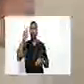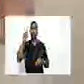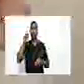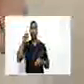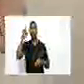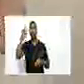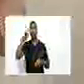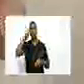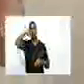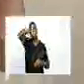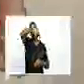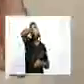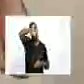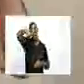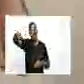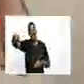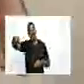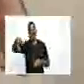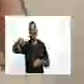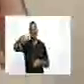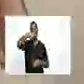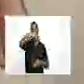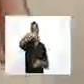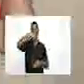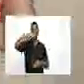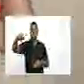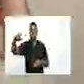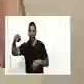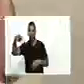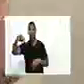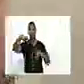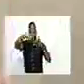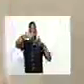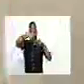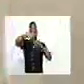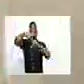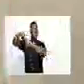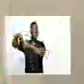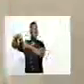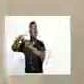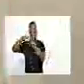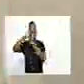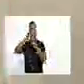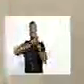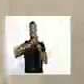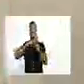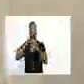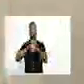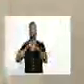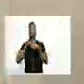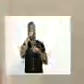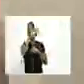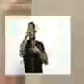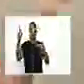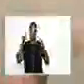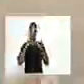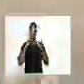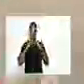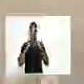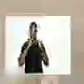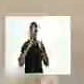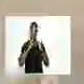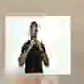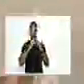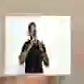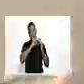Ganchinho de e um ferrinho de 4.2 é Pintadinho de verde a pessoa coloca na casa dela e os